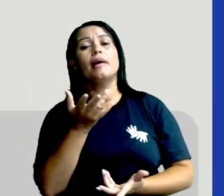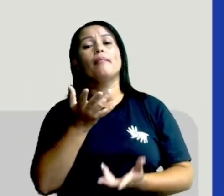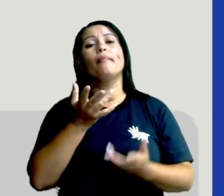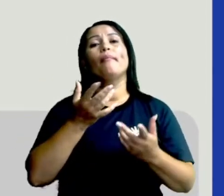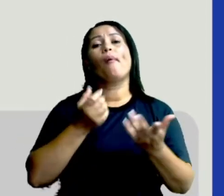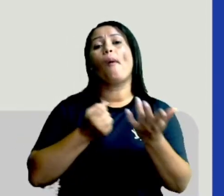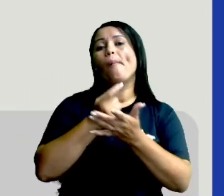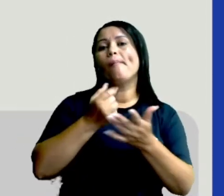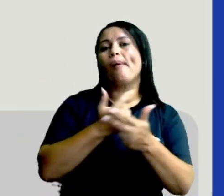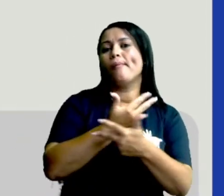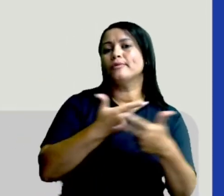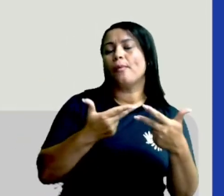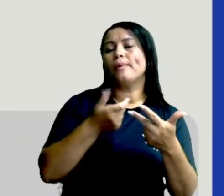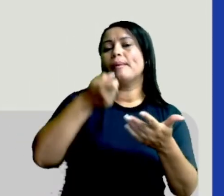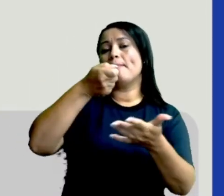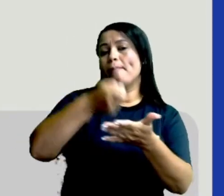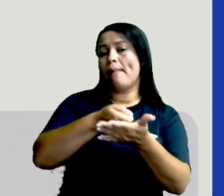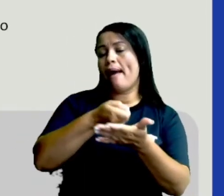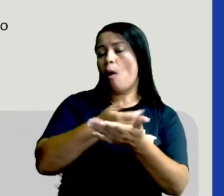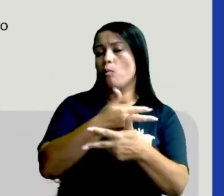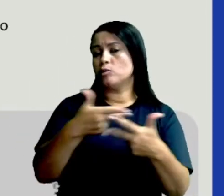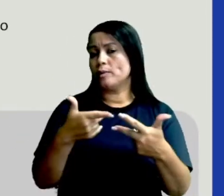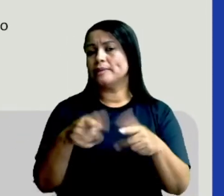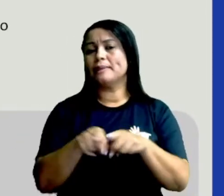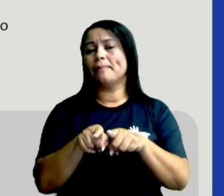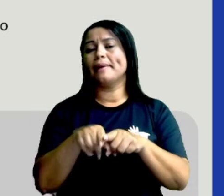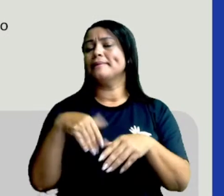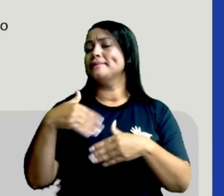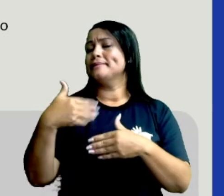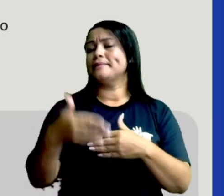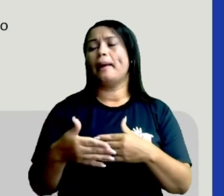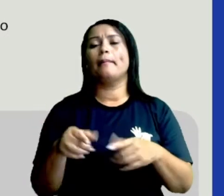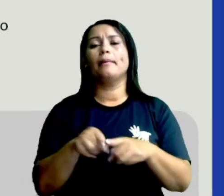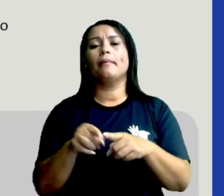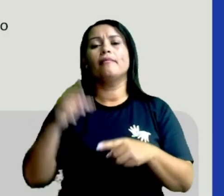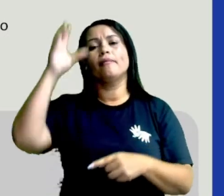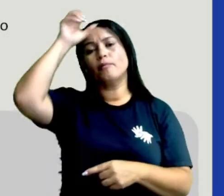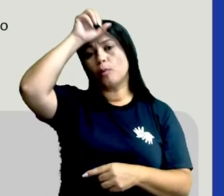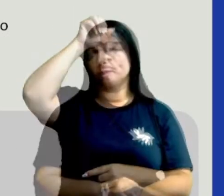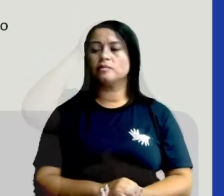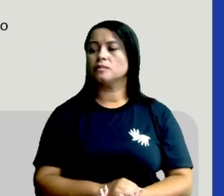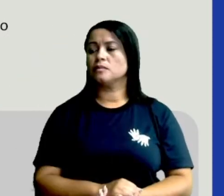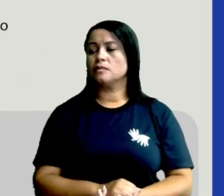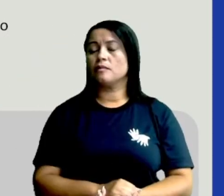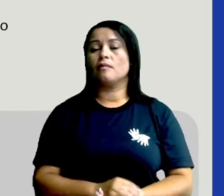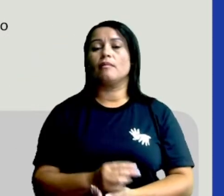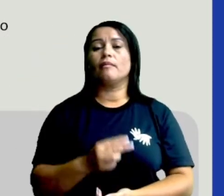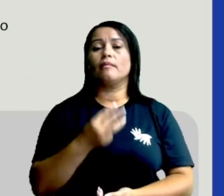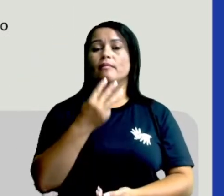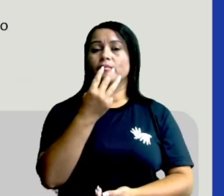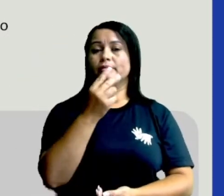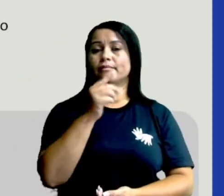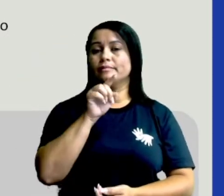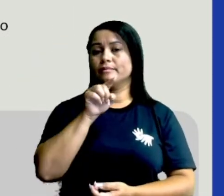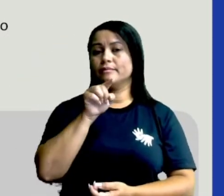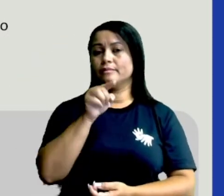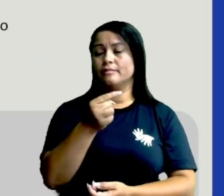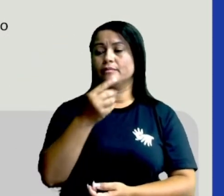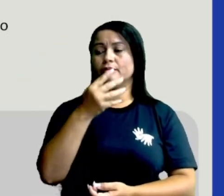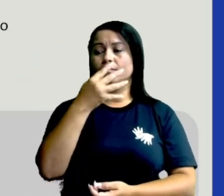uma compra, gerar um pagamento e assim por diante. Vamos compreender aqui